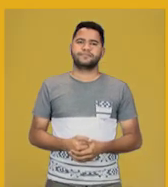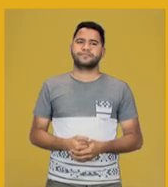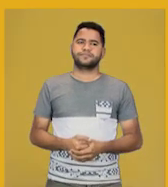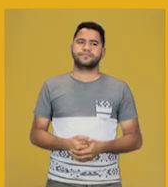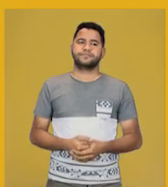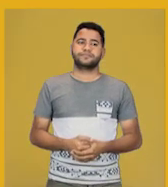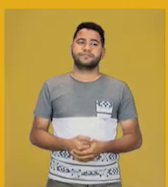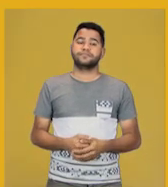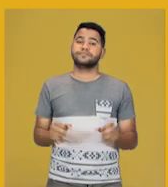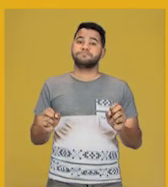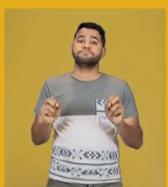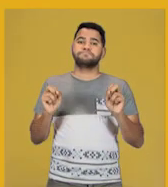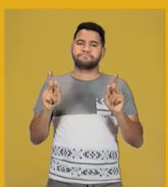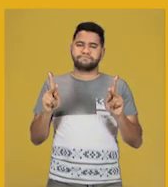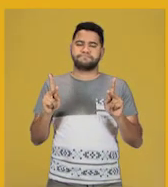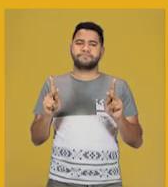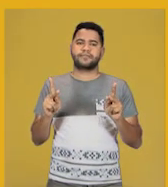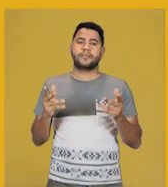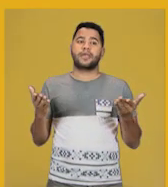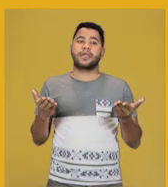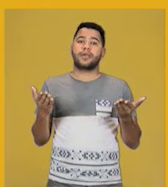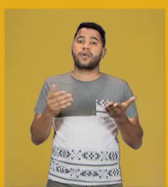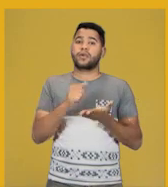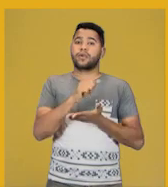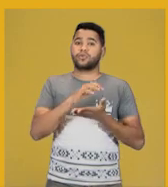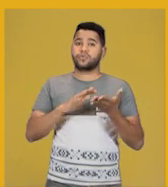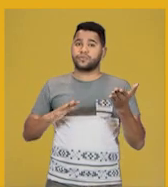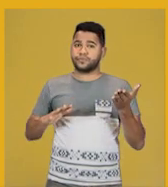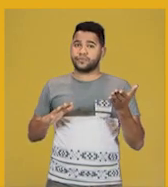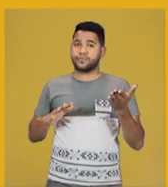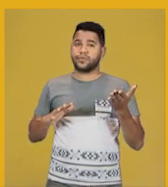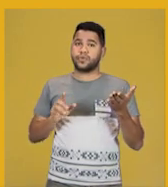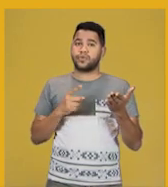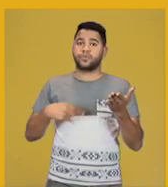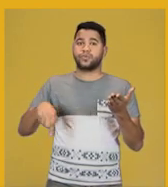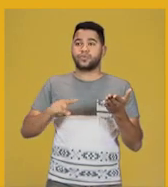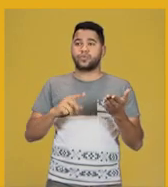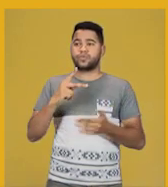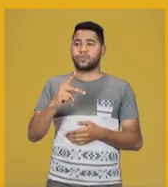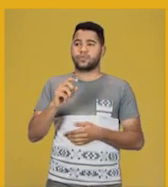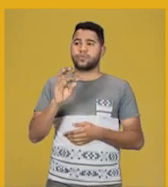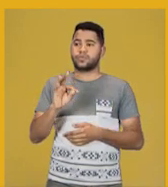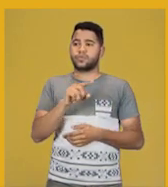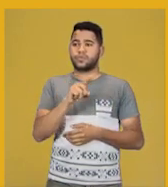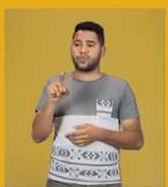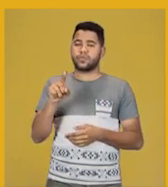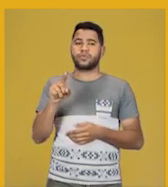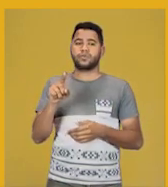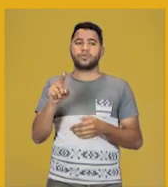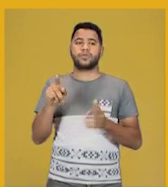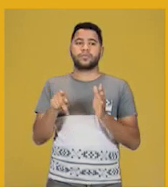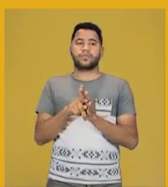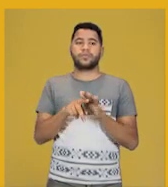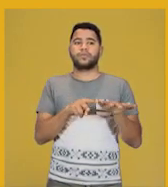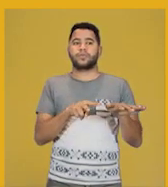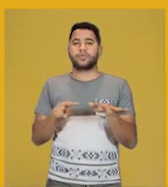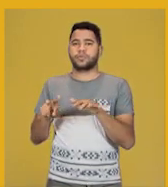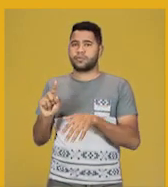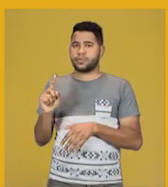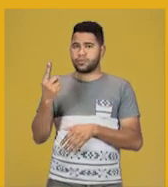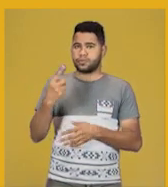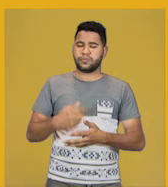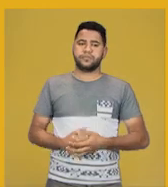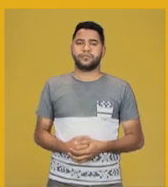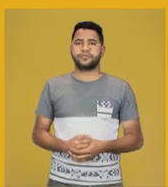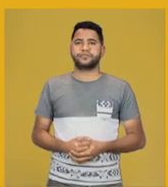o Ok então vamos passar para as atividades agora do nosso pack todo mundo abrindo aí o